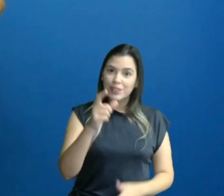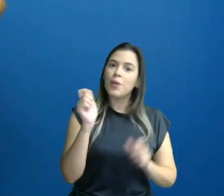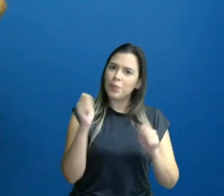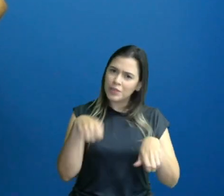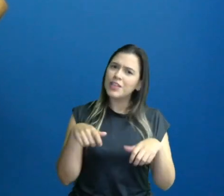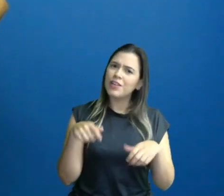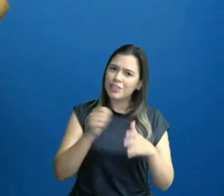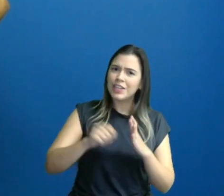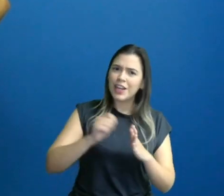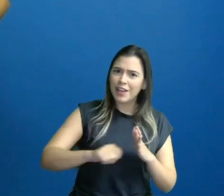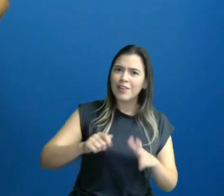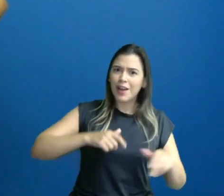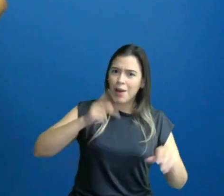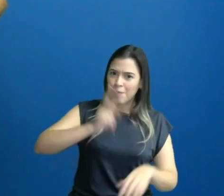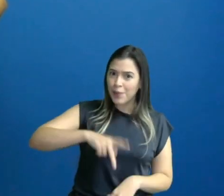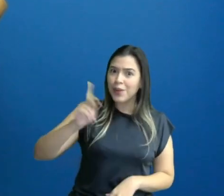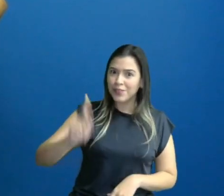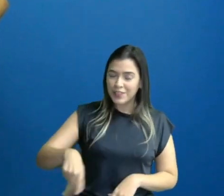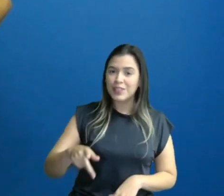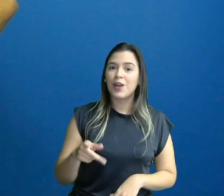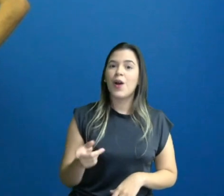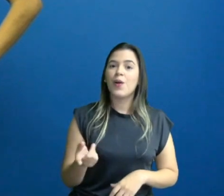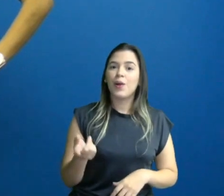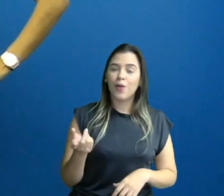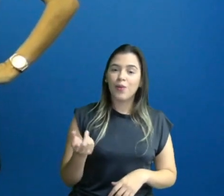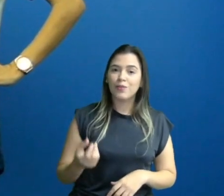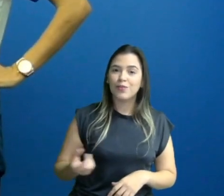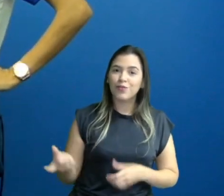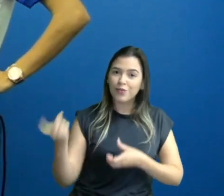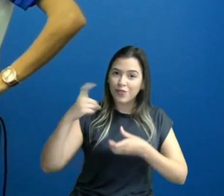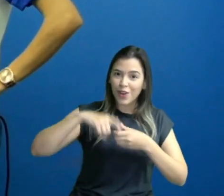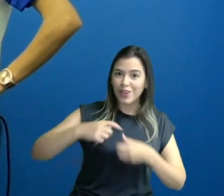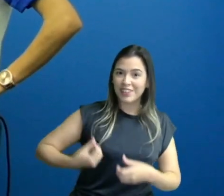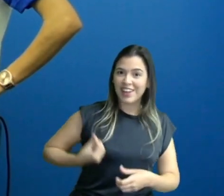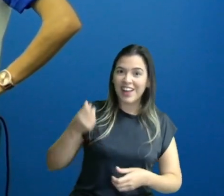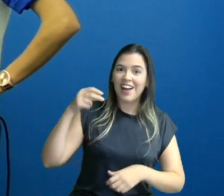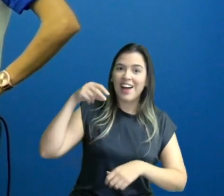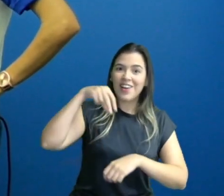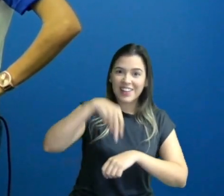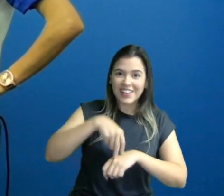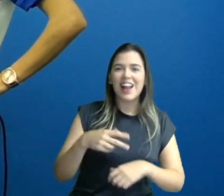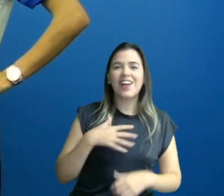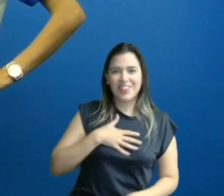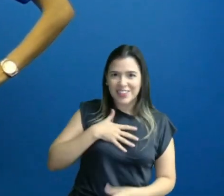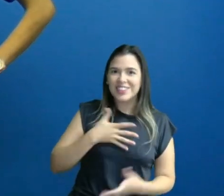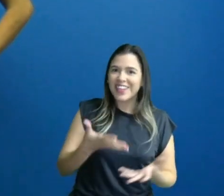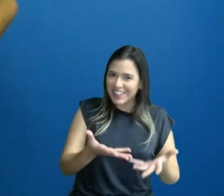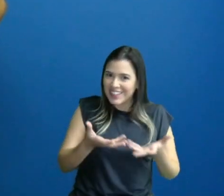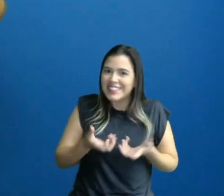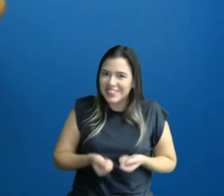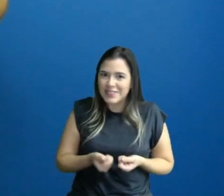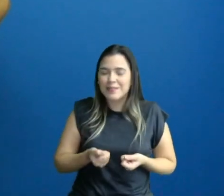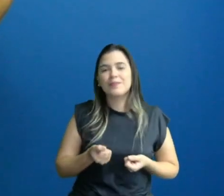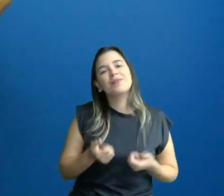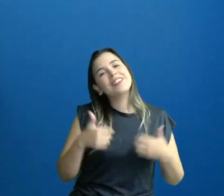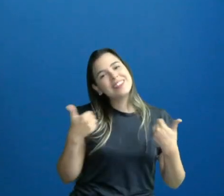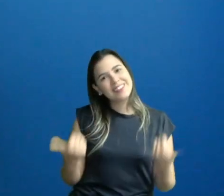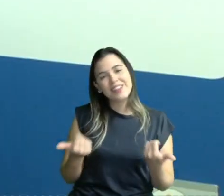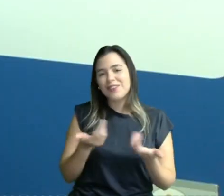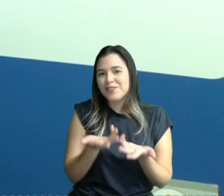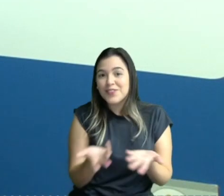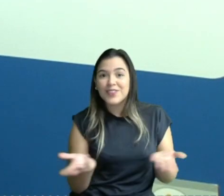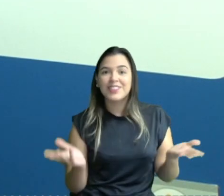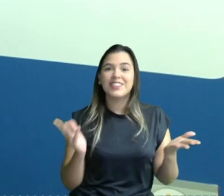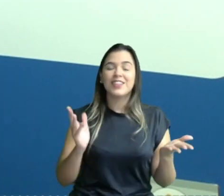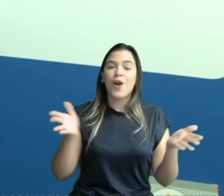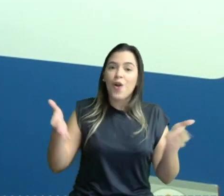professora Você pode escrever uma carta para quando as aulas voltarem presenciais ela vai gostar de receber bom então foi isso